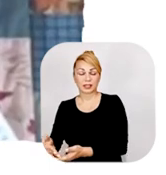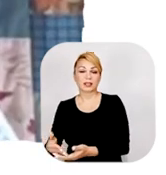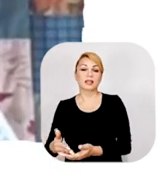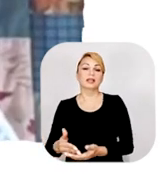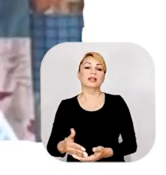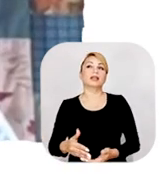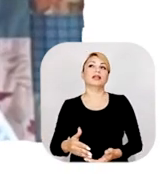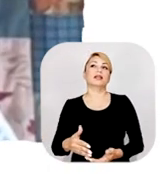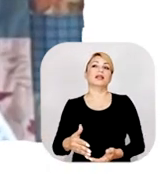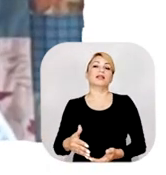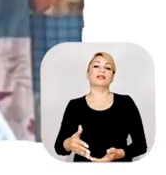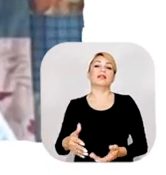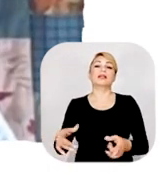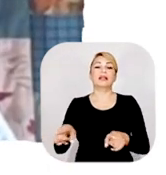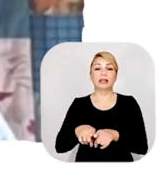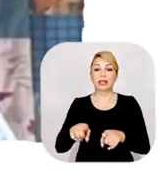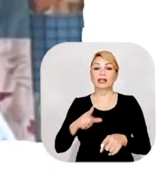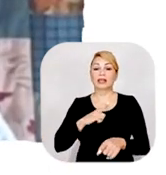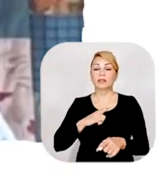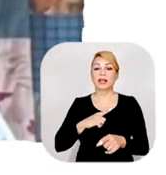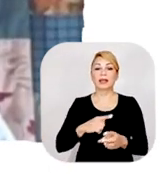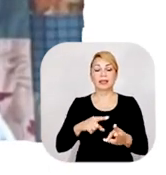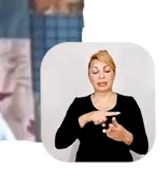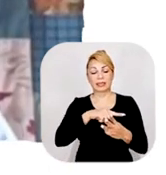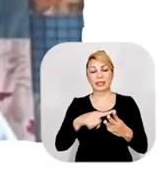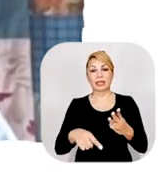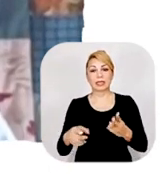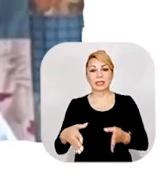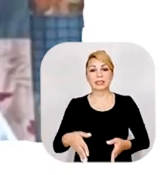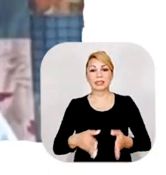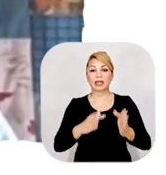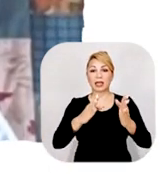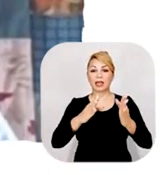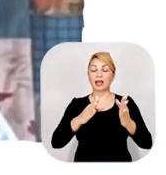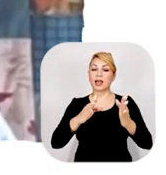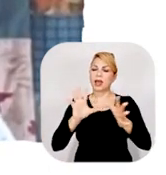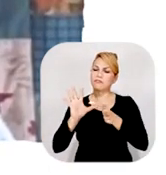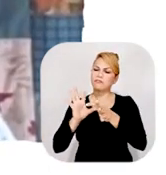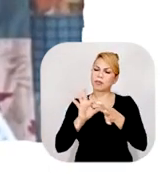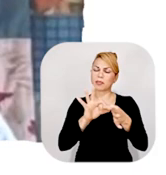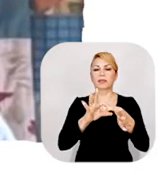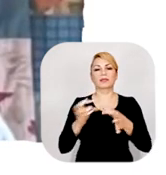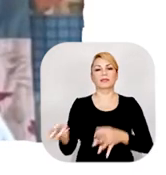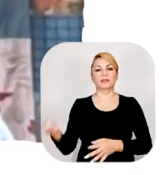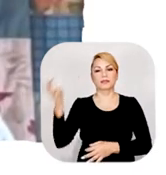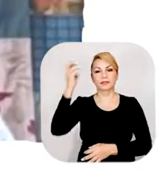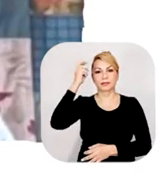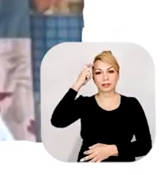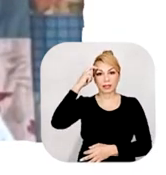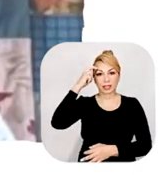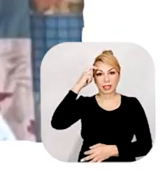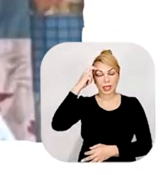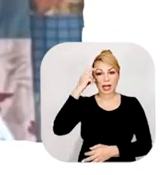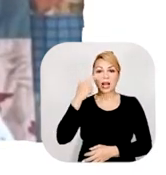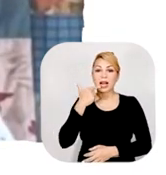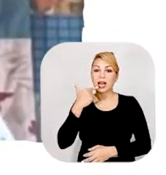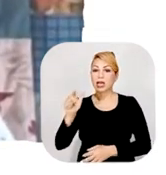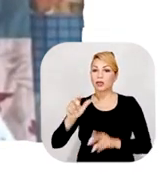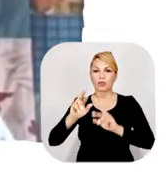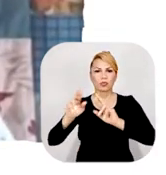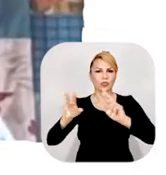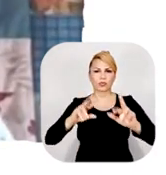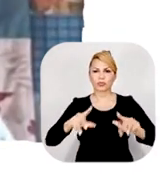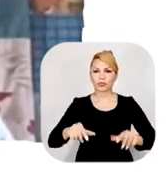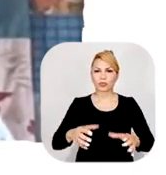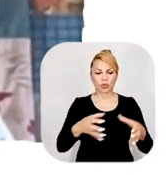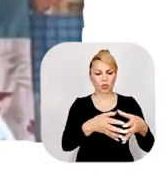Bueno, era um tipo complexo cultural, né? As línguas eram muito diferentes, os grupos